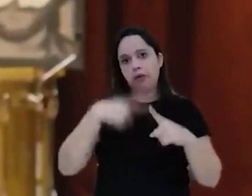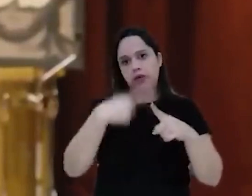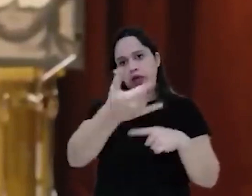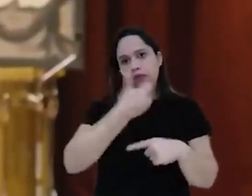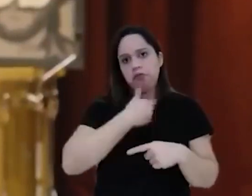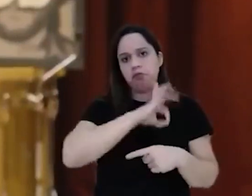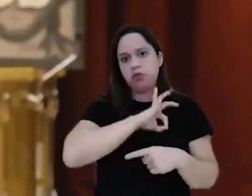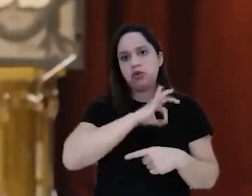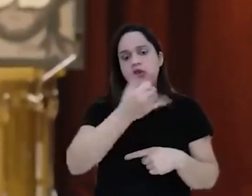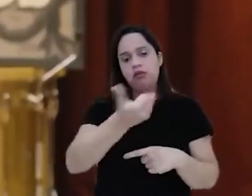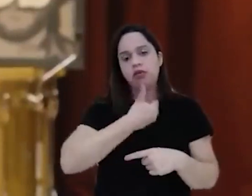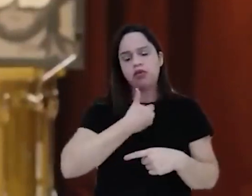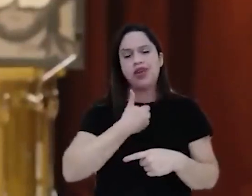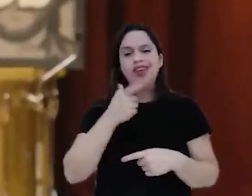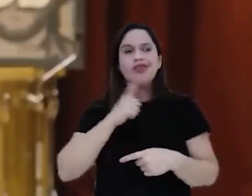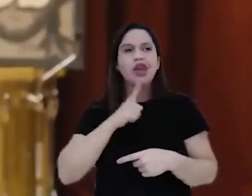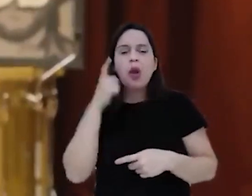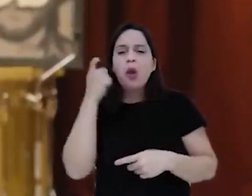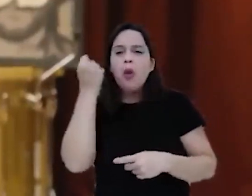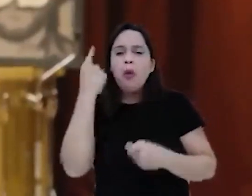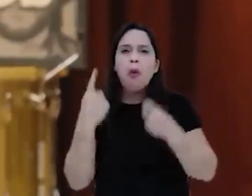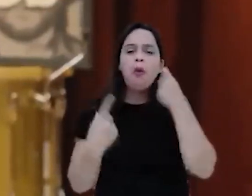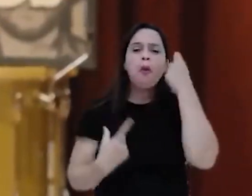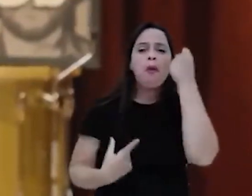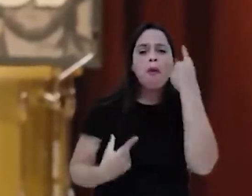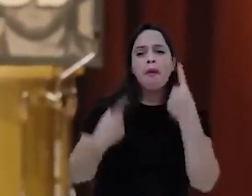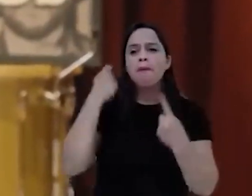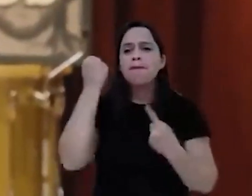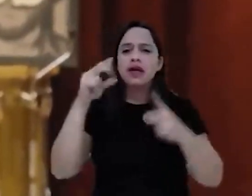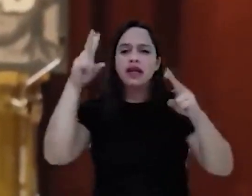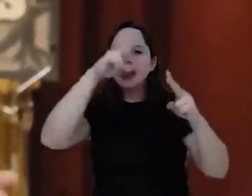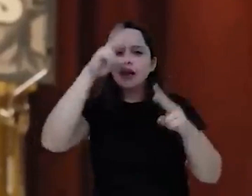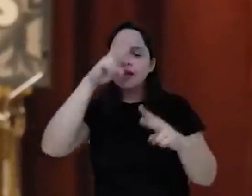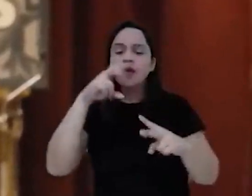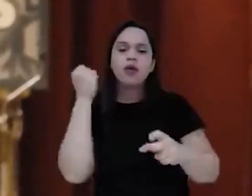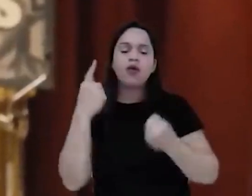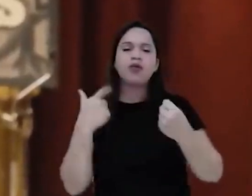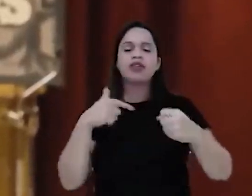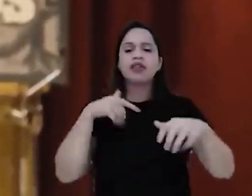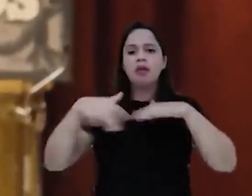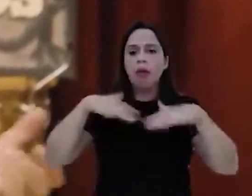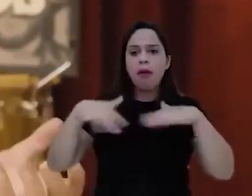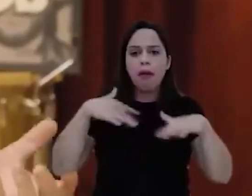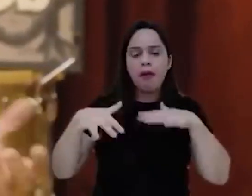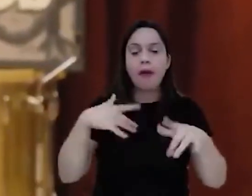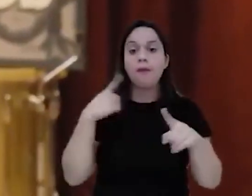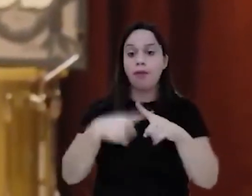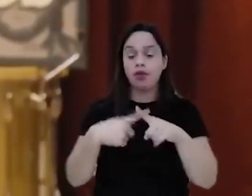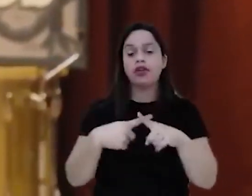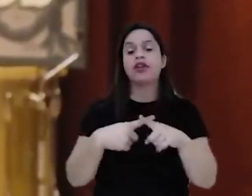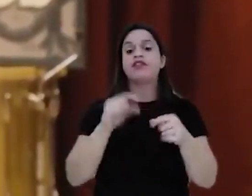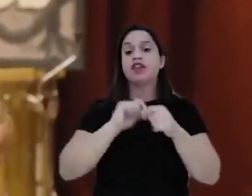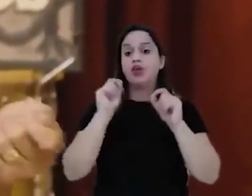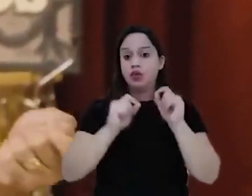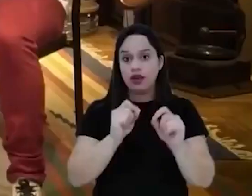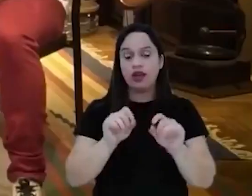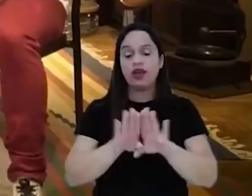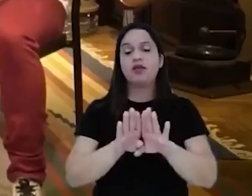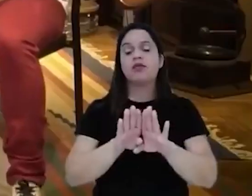Sem E aí eu tenho alguns flashes sim de uma situação se sacudindo assim porque ela